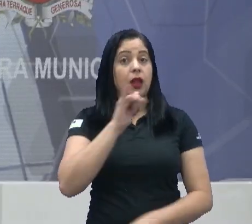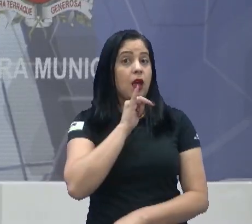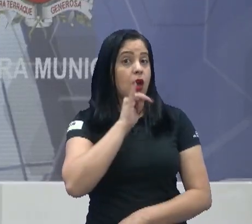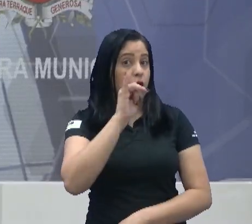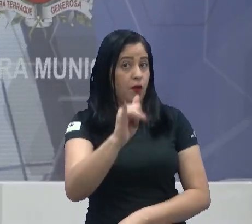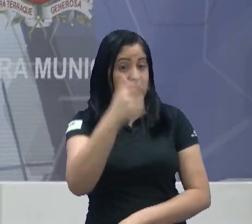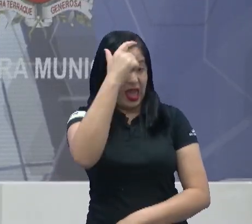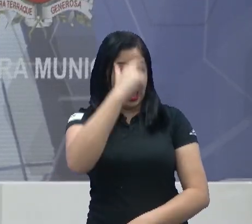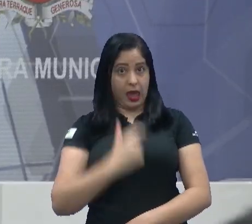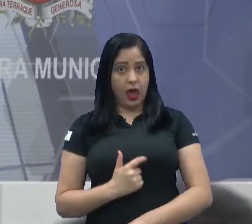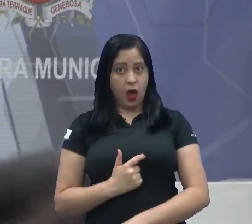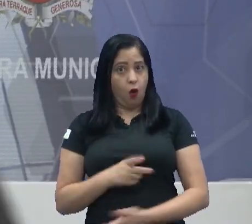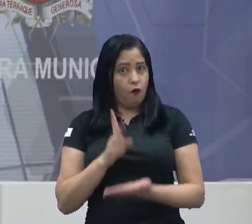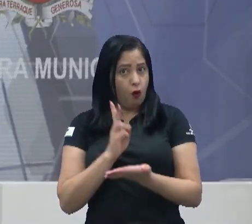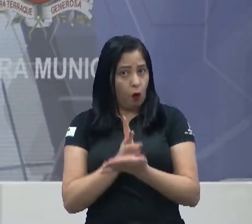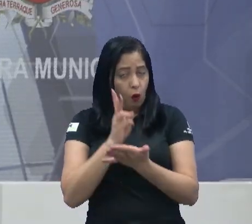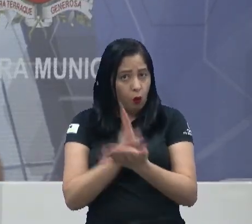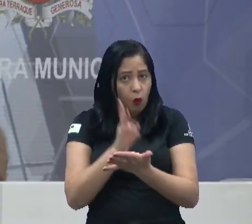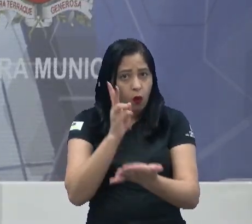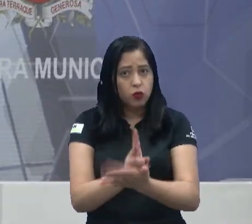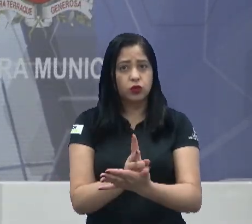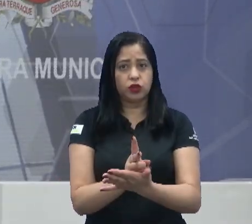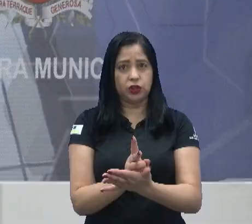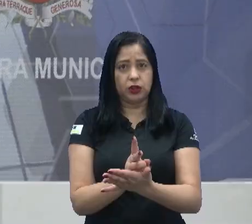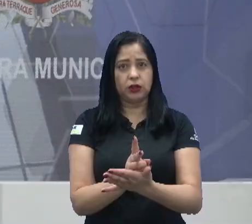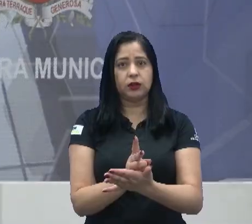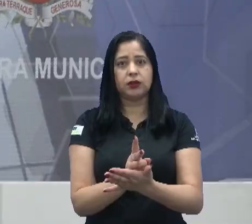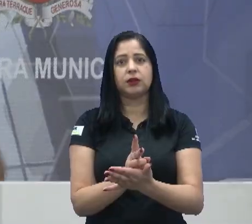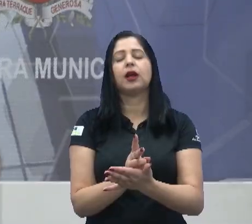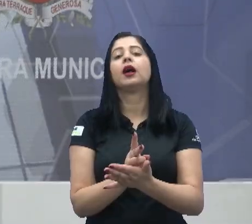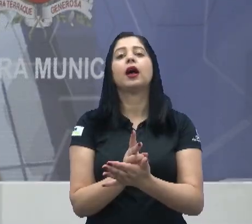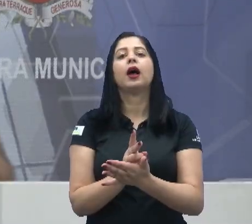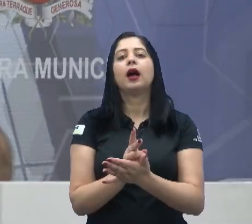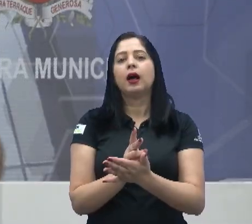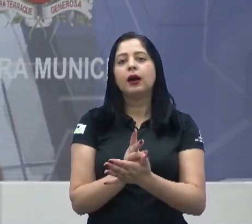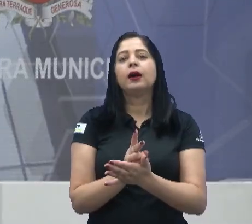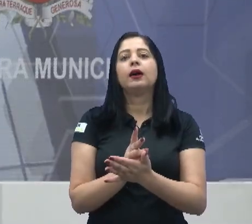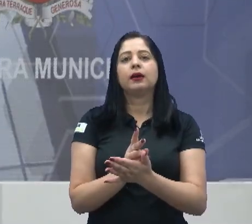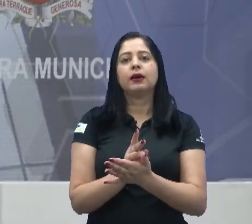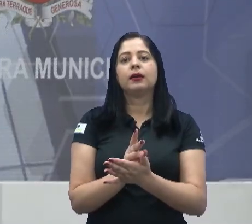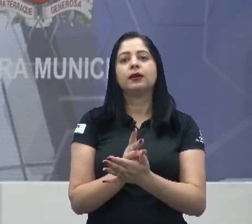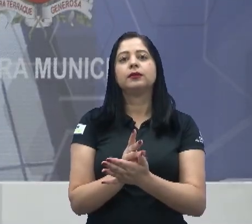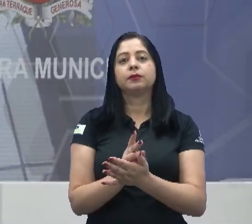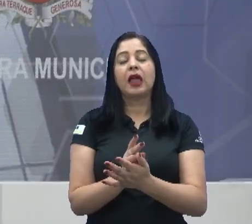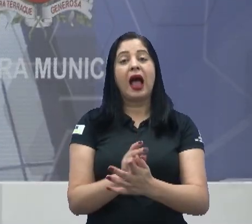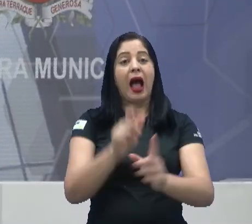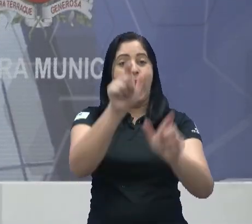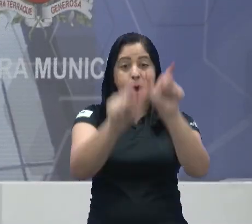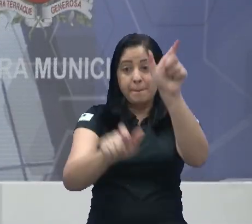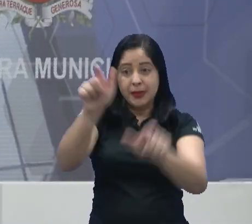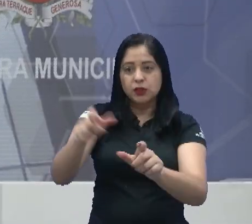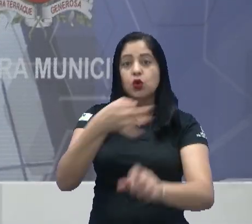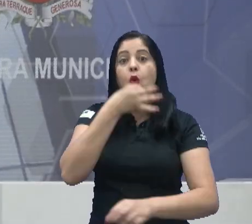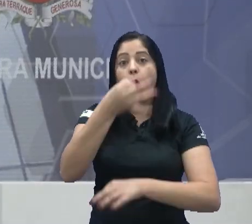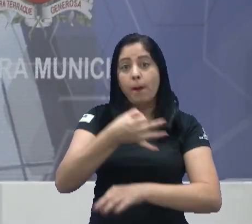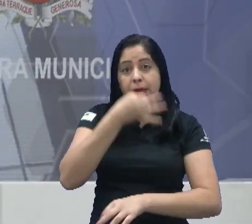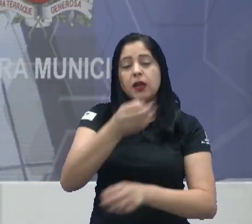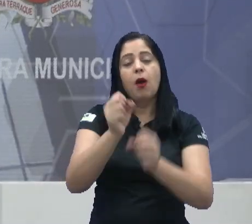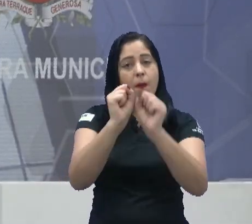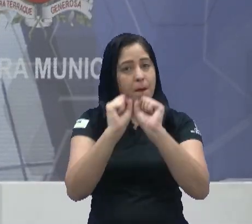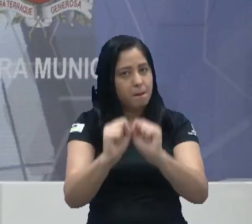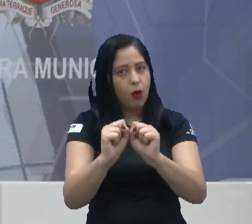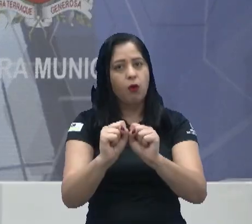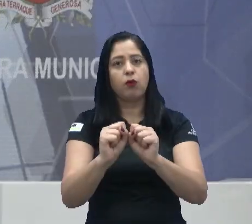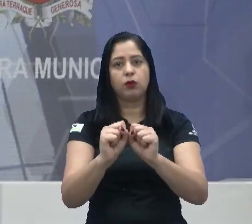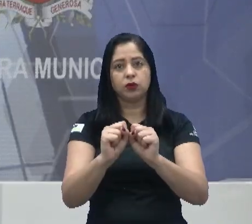vereador continuará fazendo um fala cidadão, dando voz e vez para a população, e aí, então, cobrando